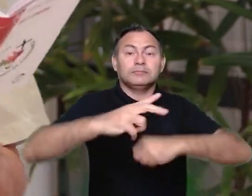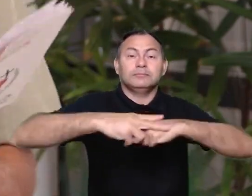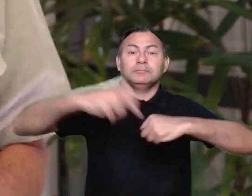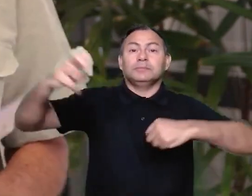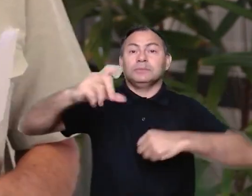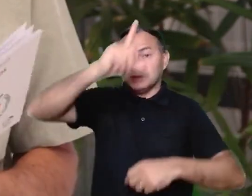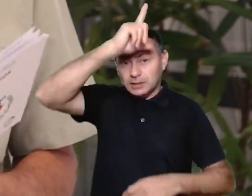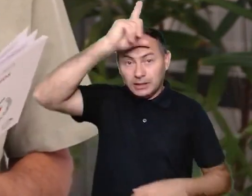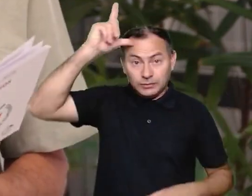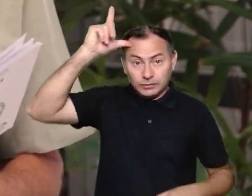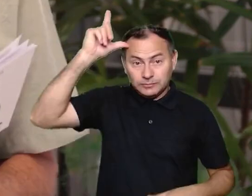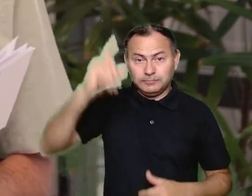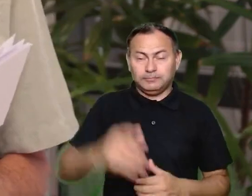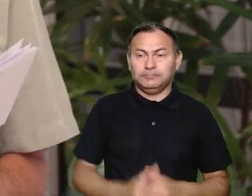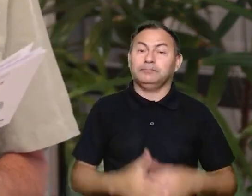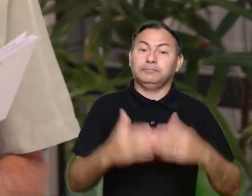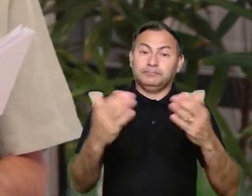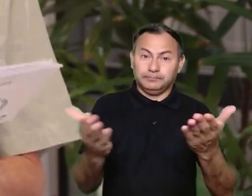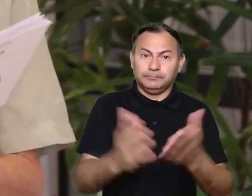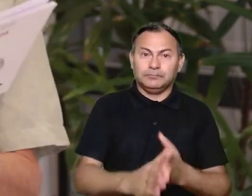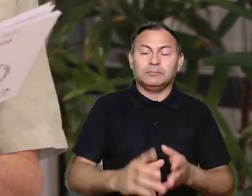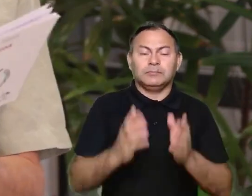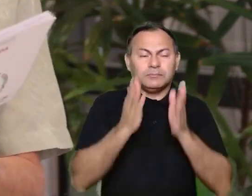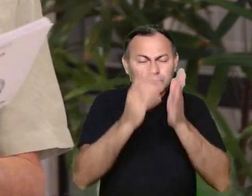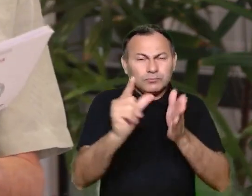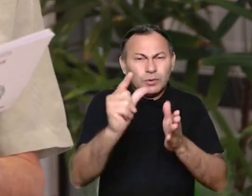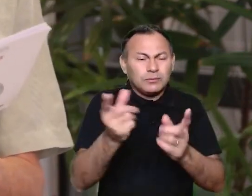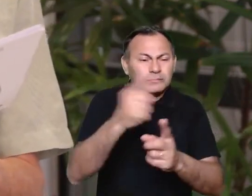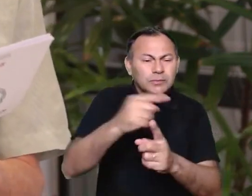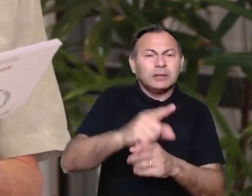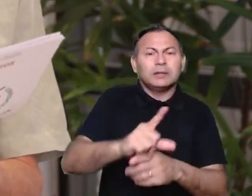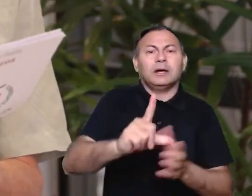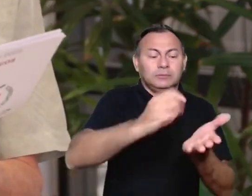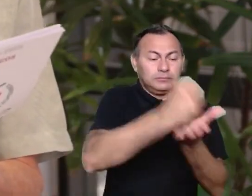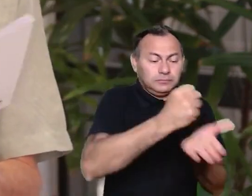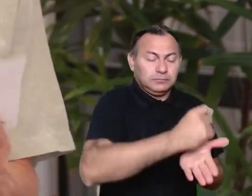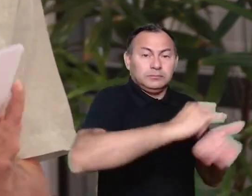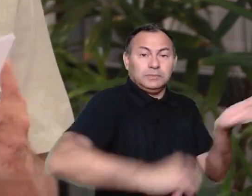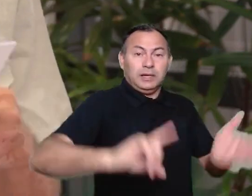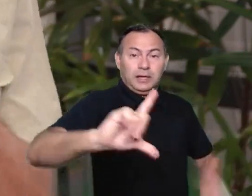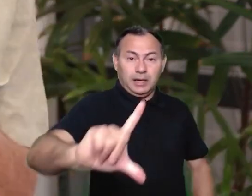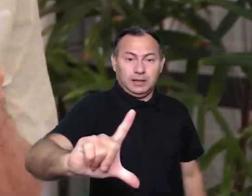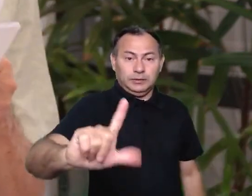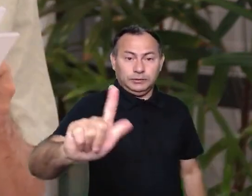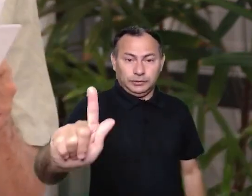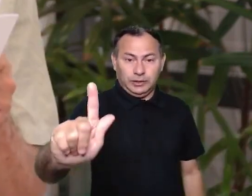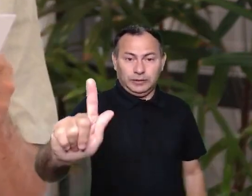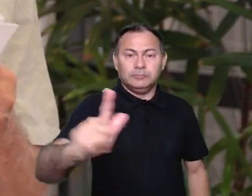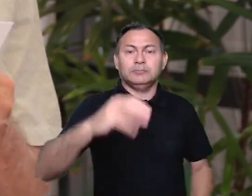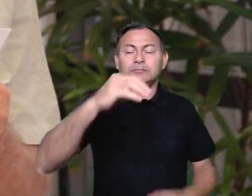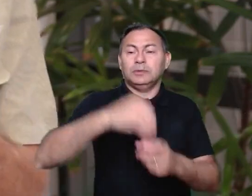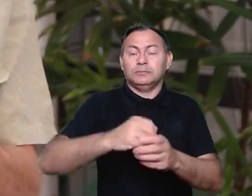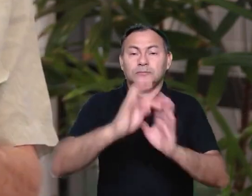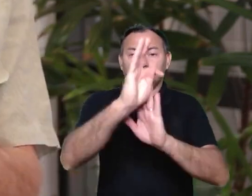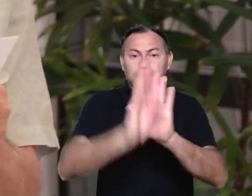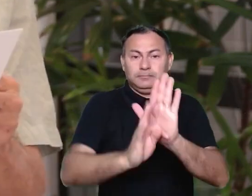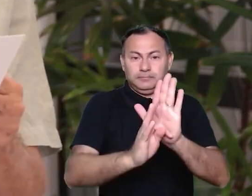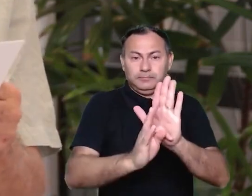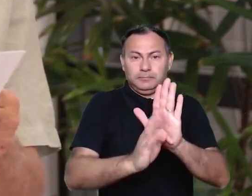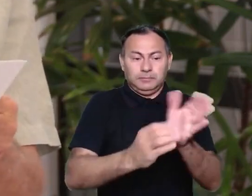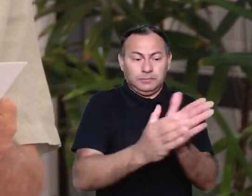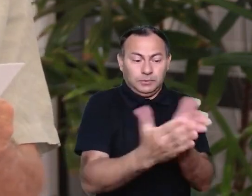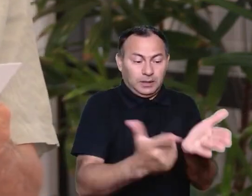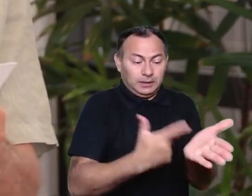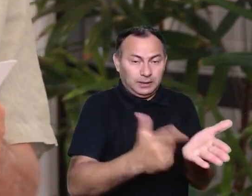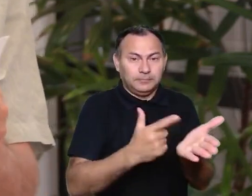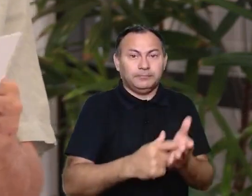da vocação dos leigos, né? Voltamos um pouquinho lá na Lumen Gentium, o texto que está inclusive aqui